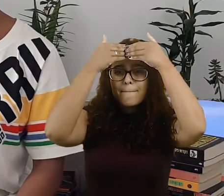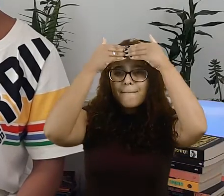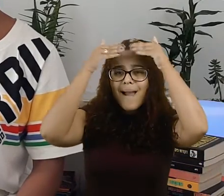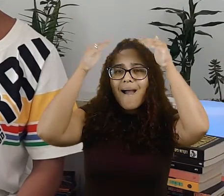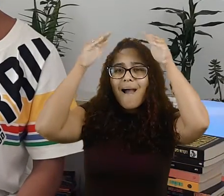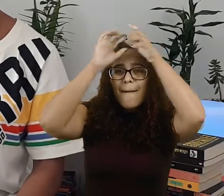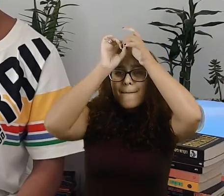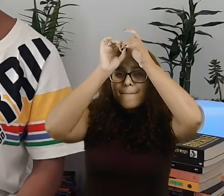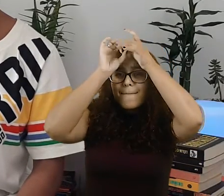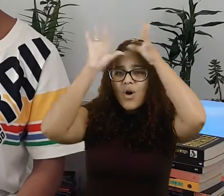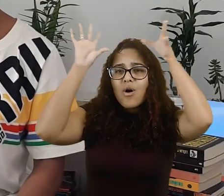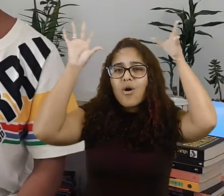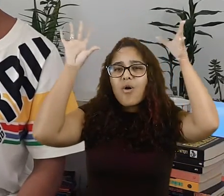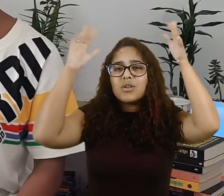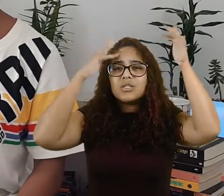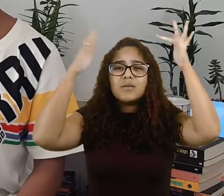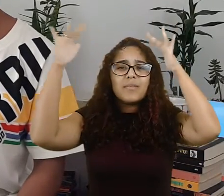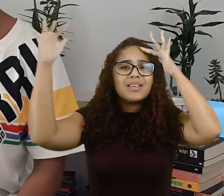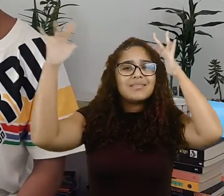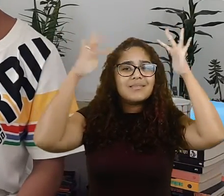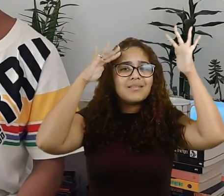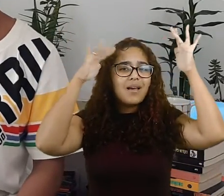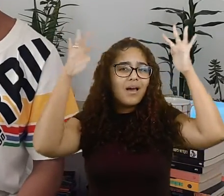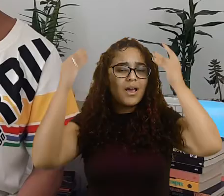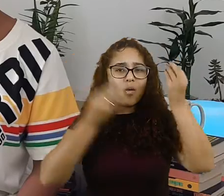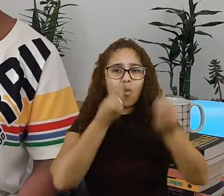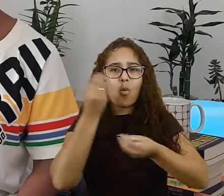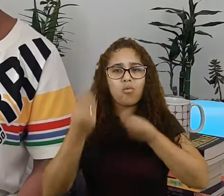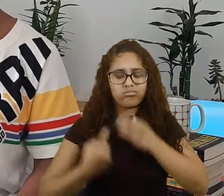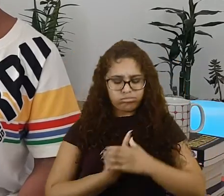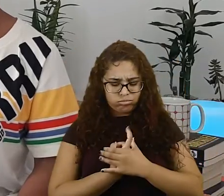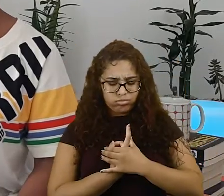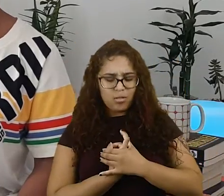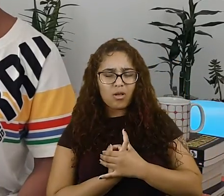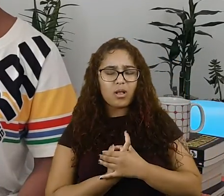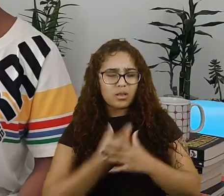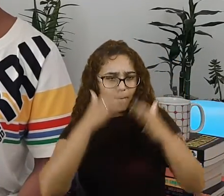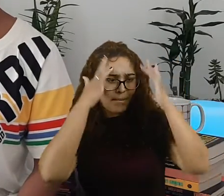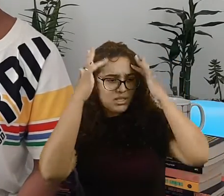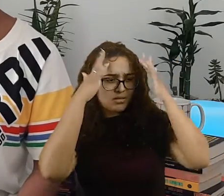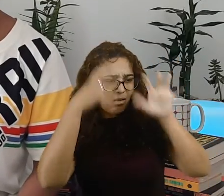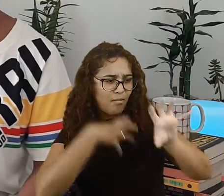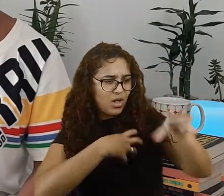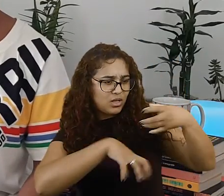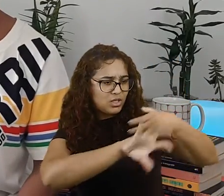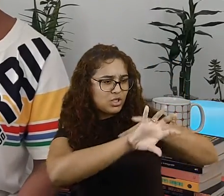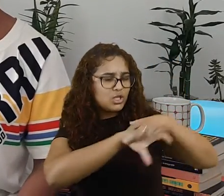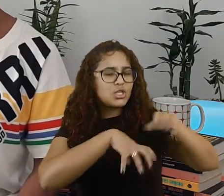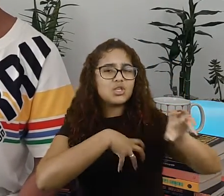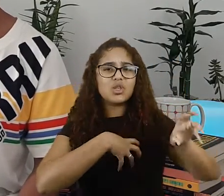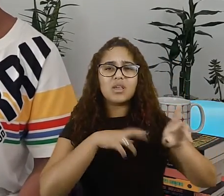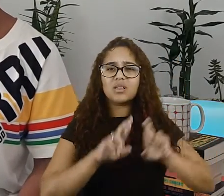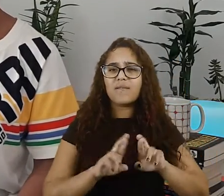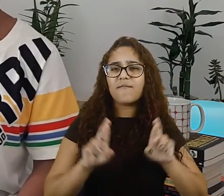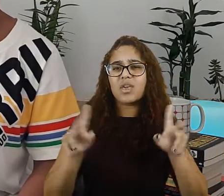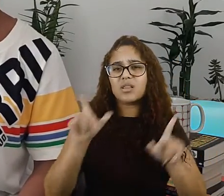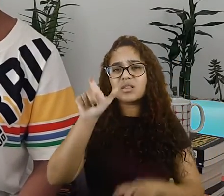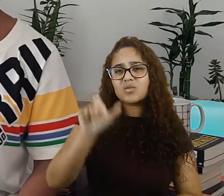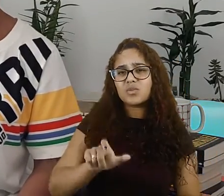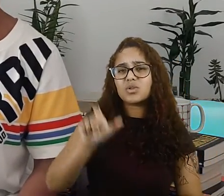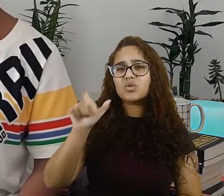também pensarmos em nossas subjetividades, nas nossas diferenças, nos